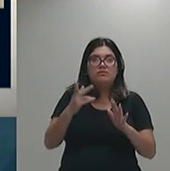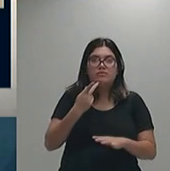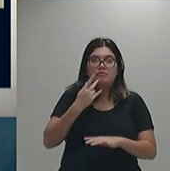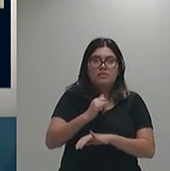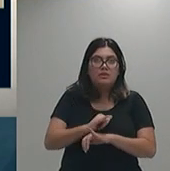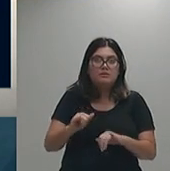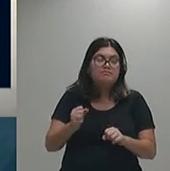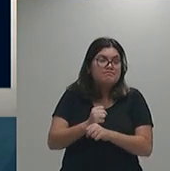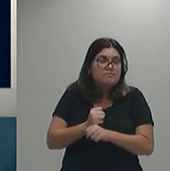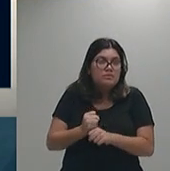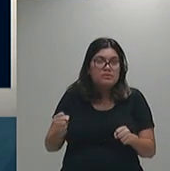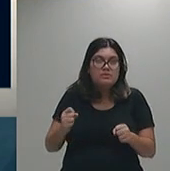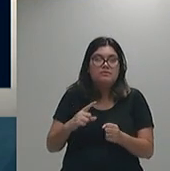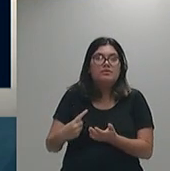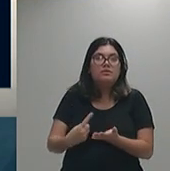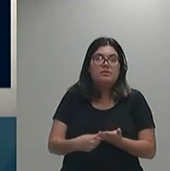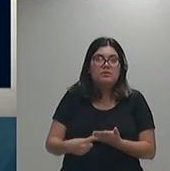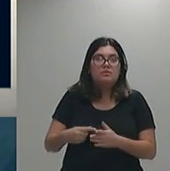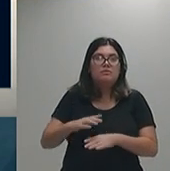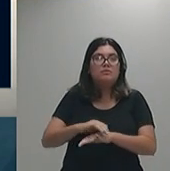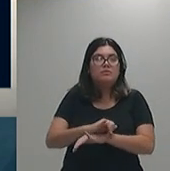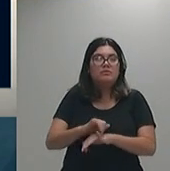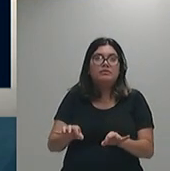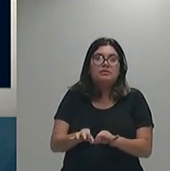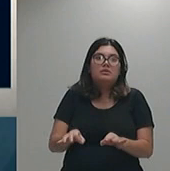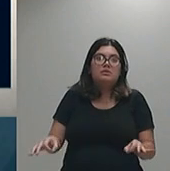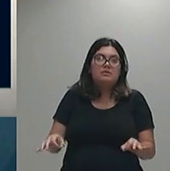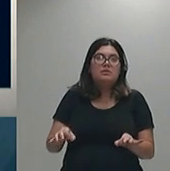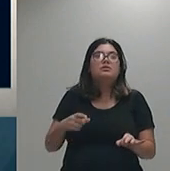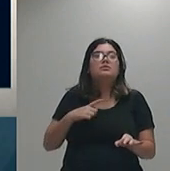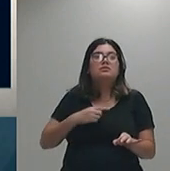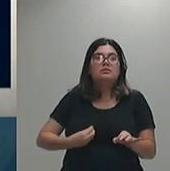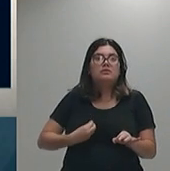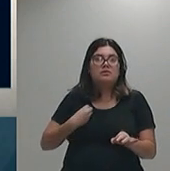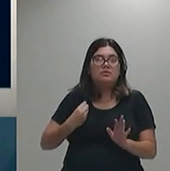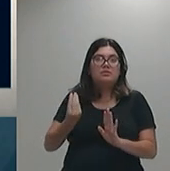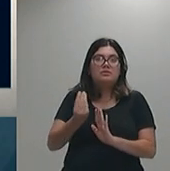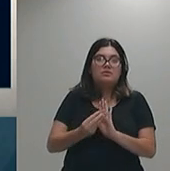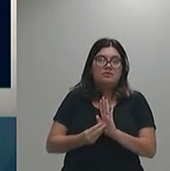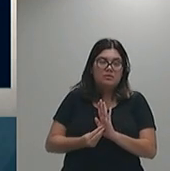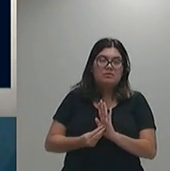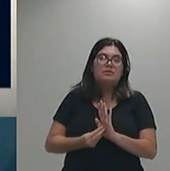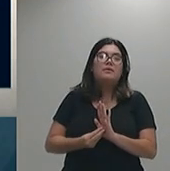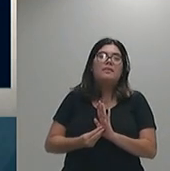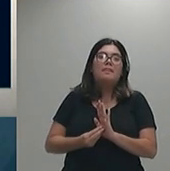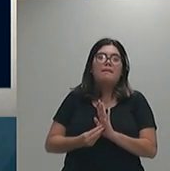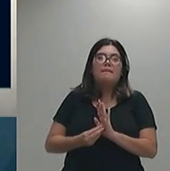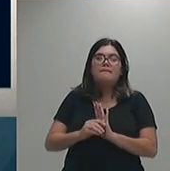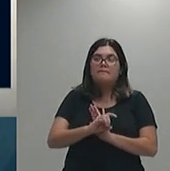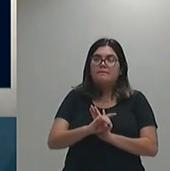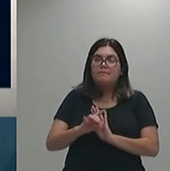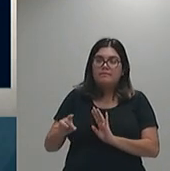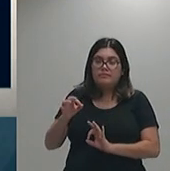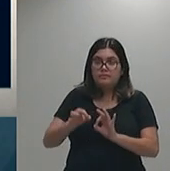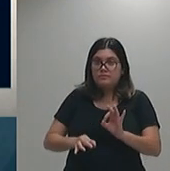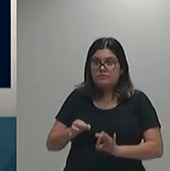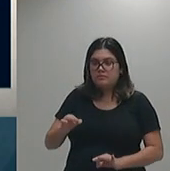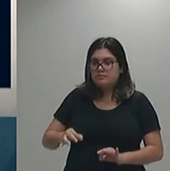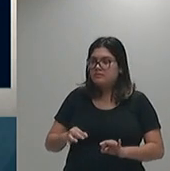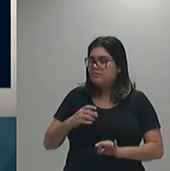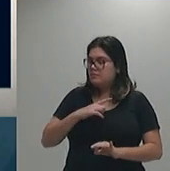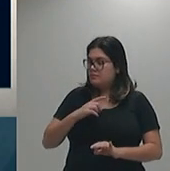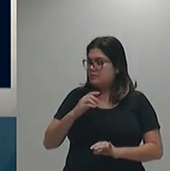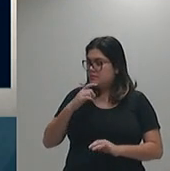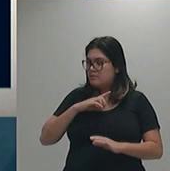da arbitragem promover simplesmente a reunião dos feitos em Pontos indevidamente a uma das partes julgamento por um tribunal arbitral cuja composição